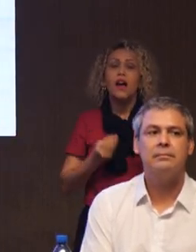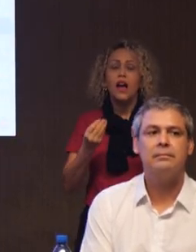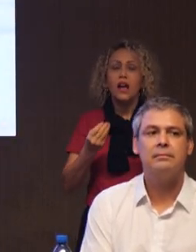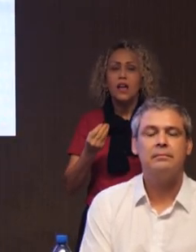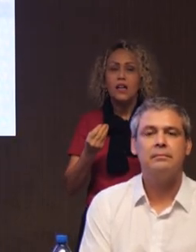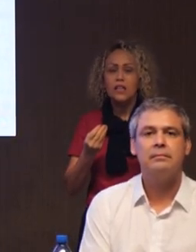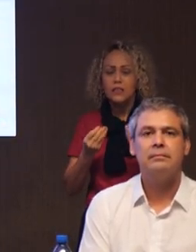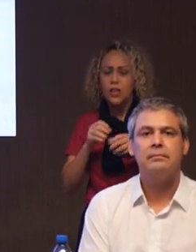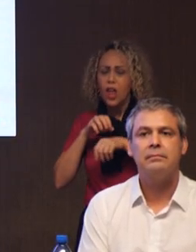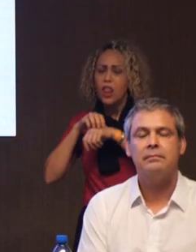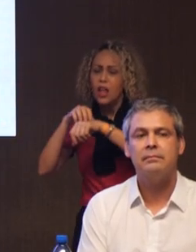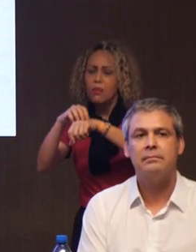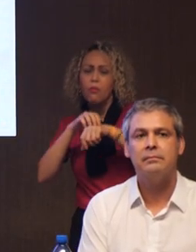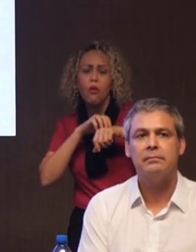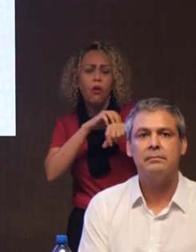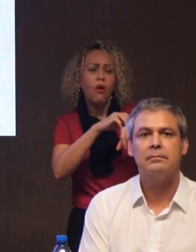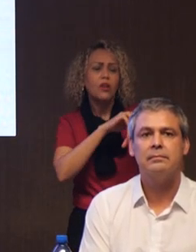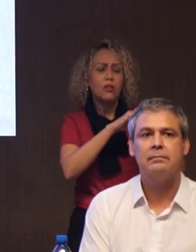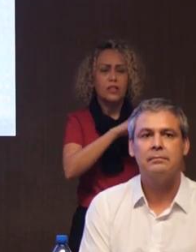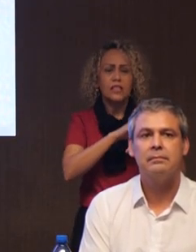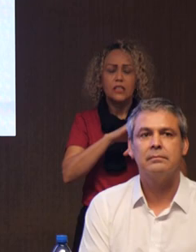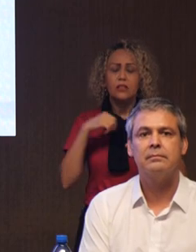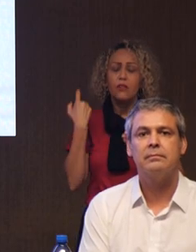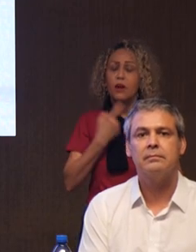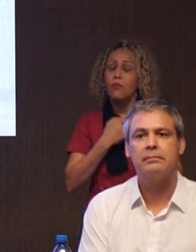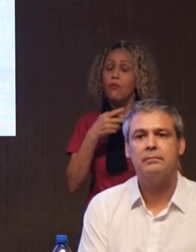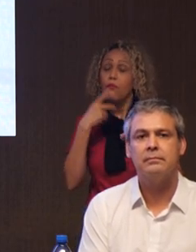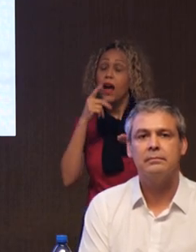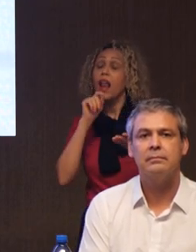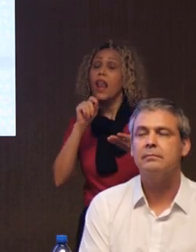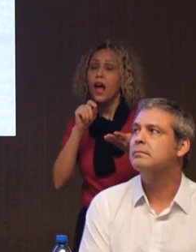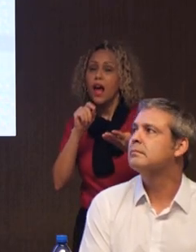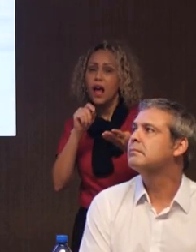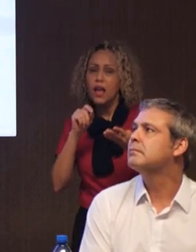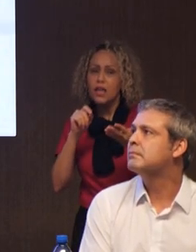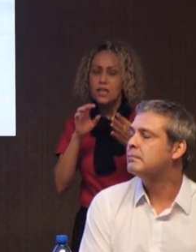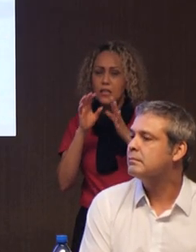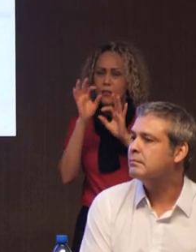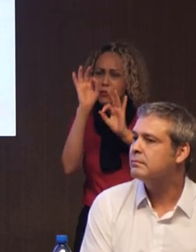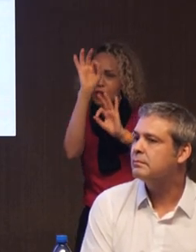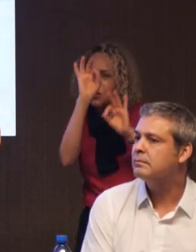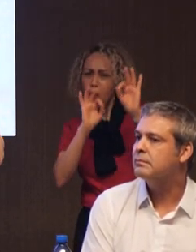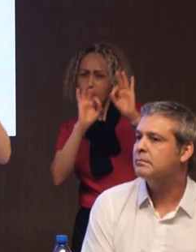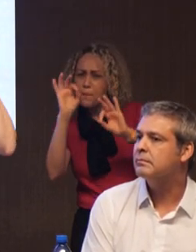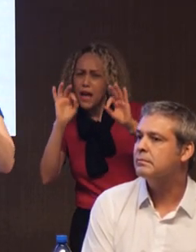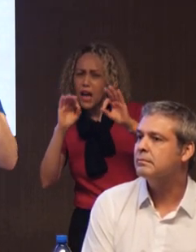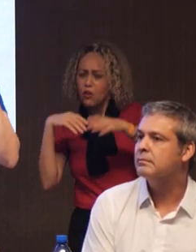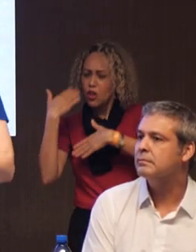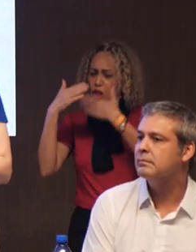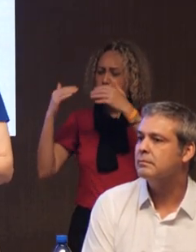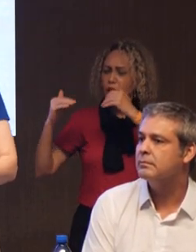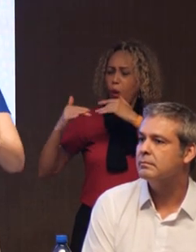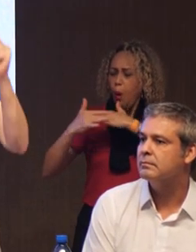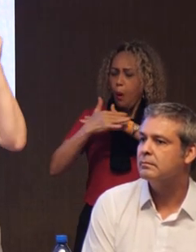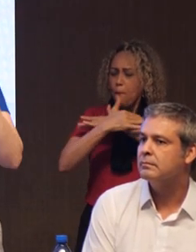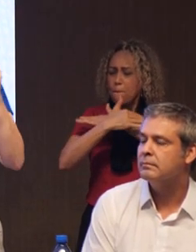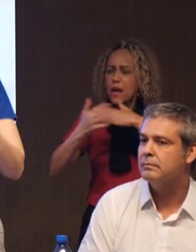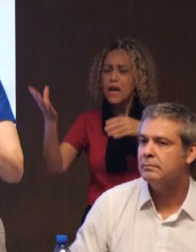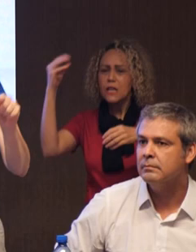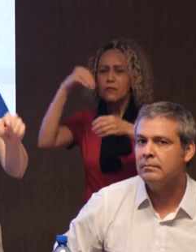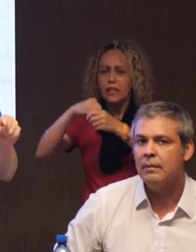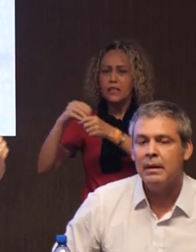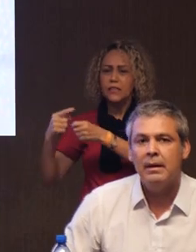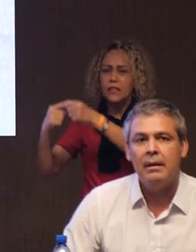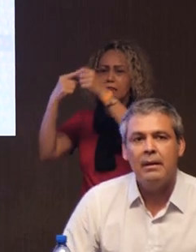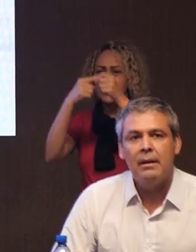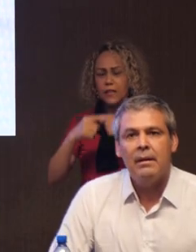do plano diretor de desenvolvimento urbano da cidade, lei das mais importantes da cidade e que é